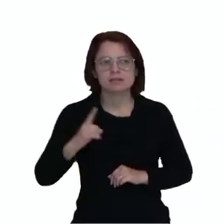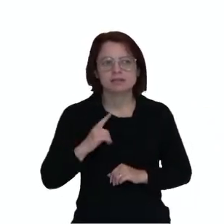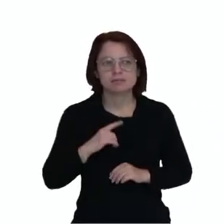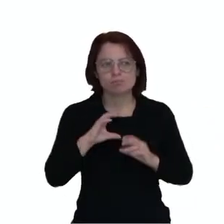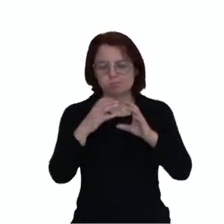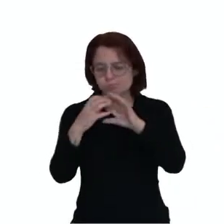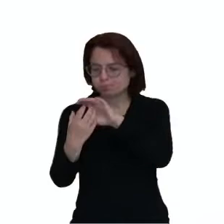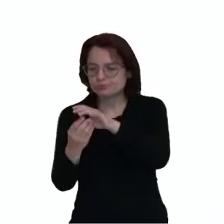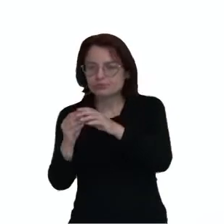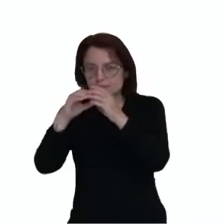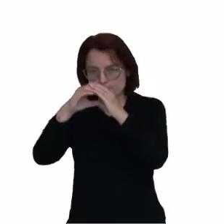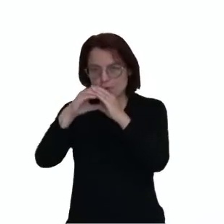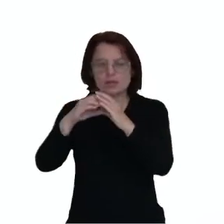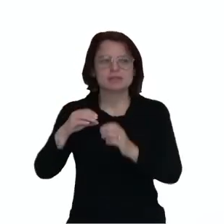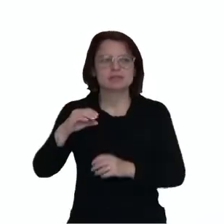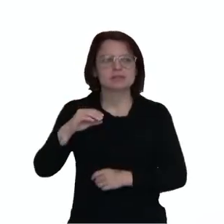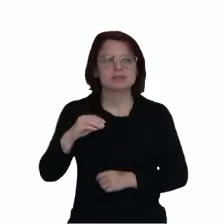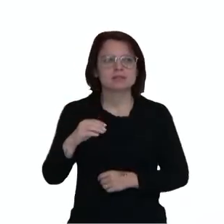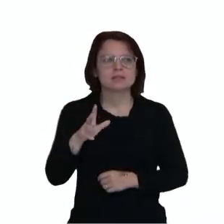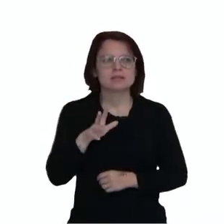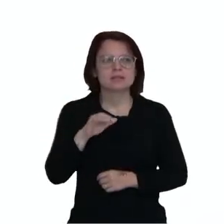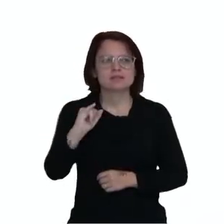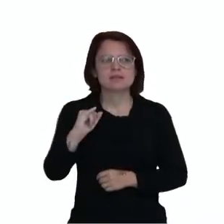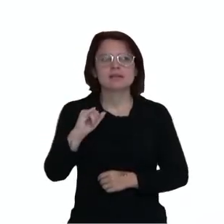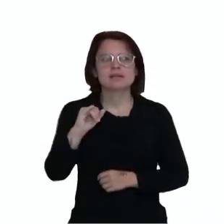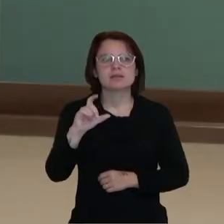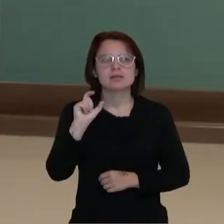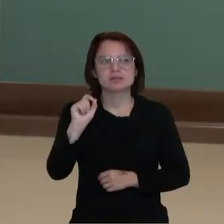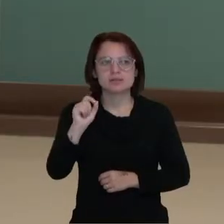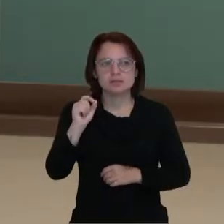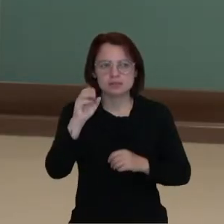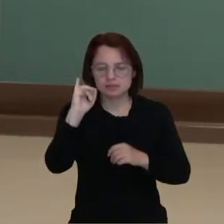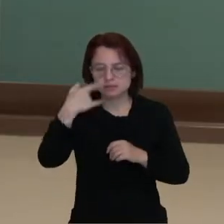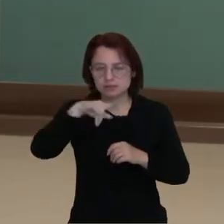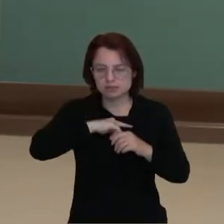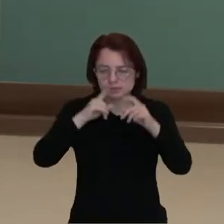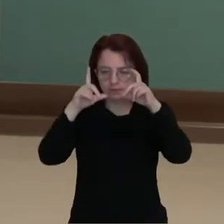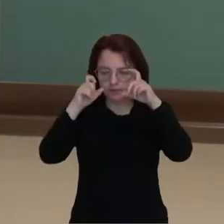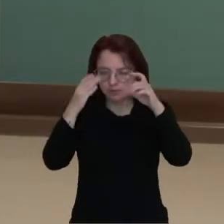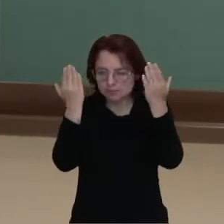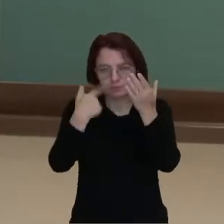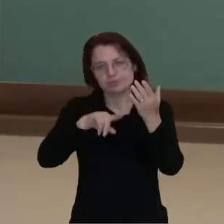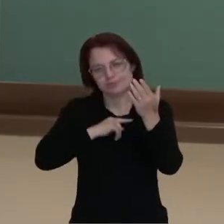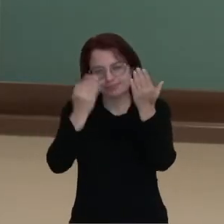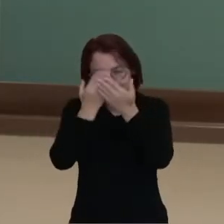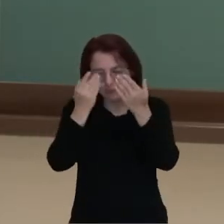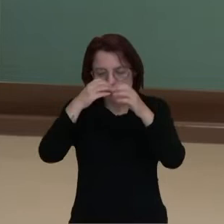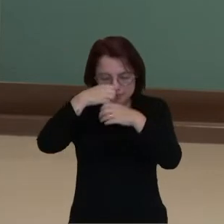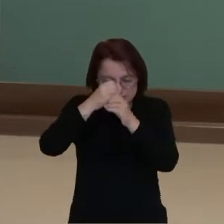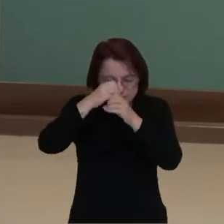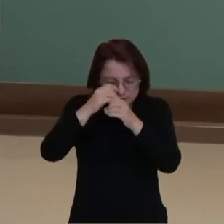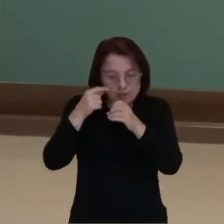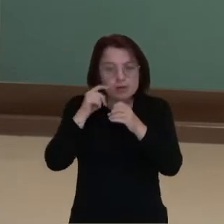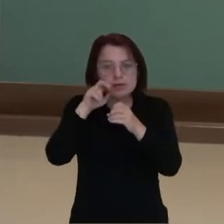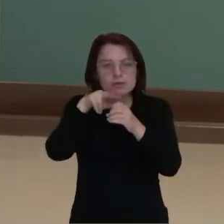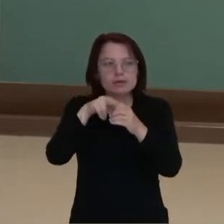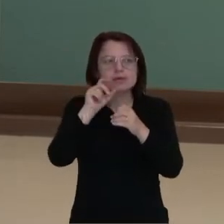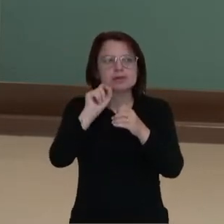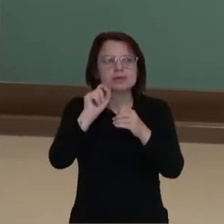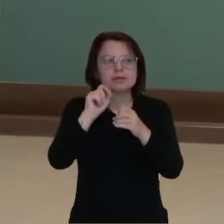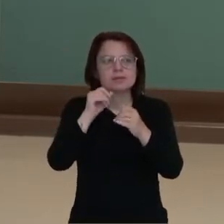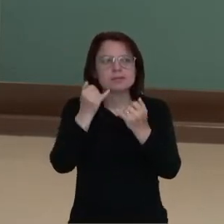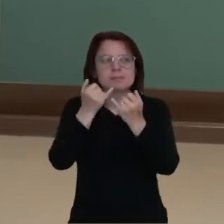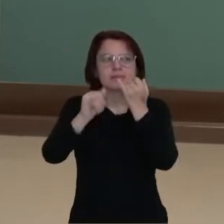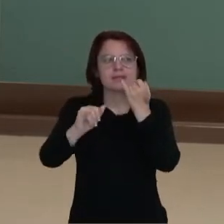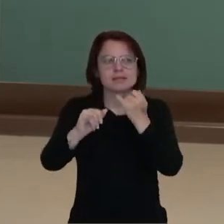que ele forme essa estrutura. Que numa foto, por exemplo, ao olhar num microscópio, a gente consegue ver ele quando